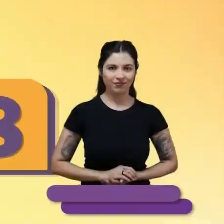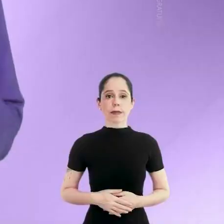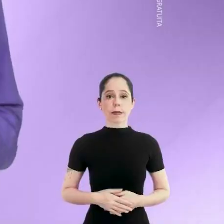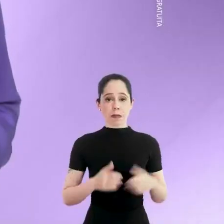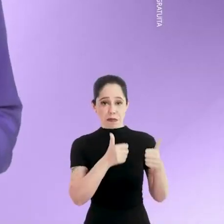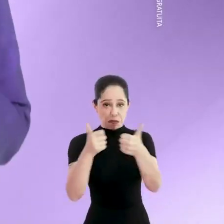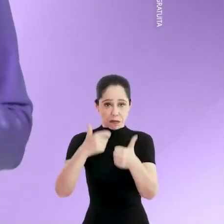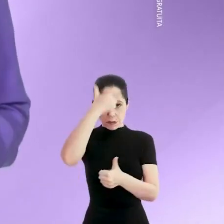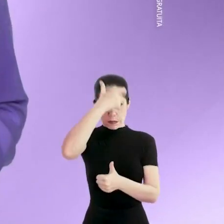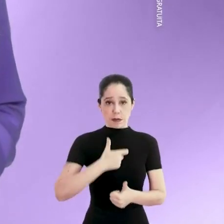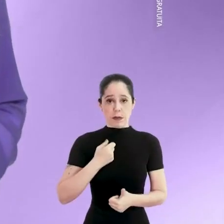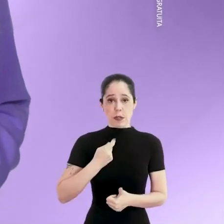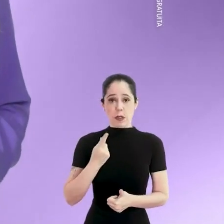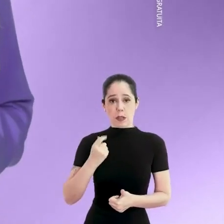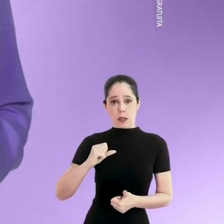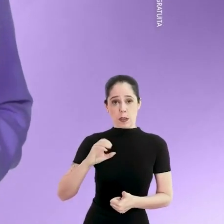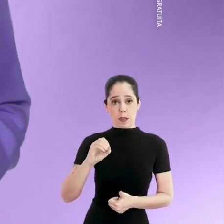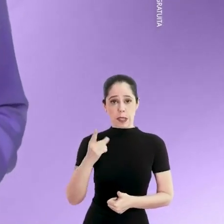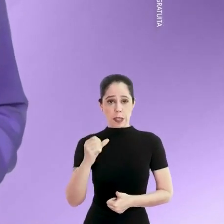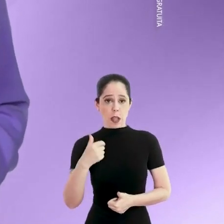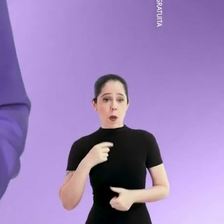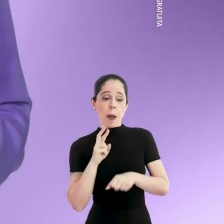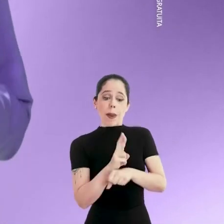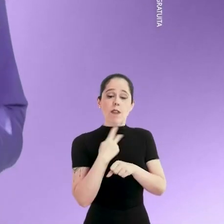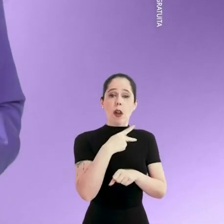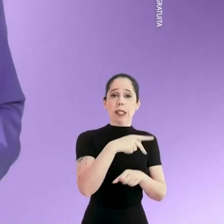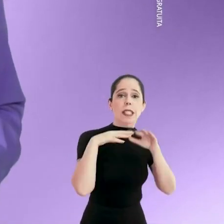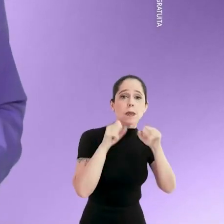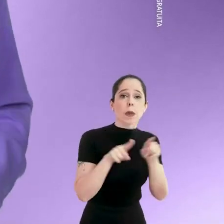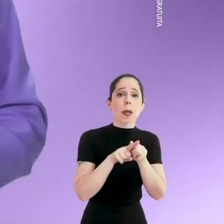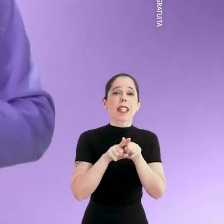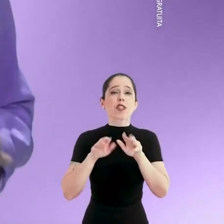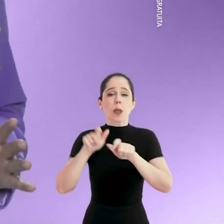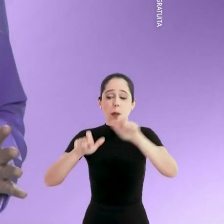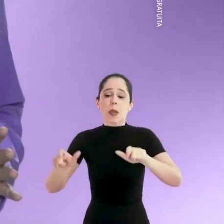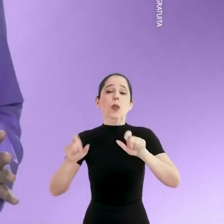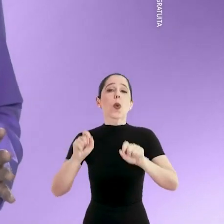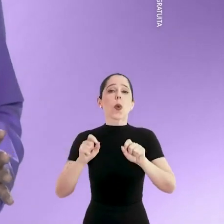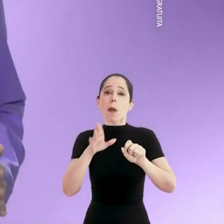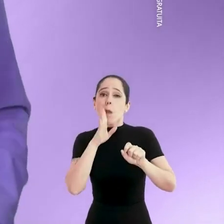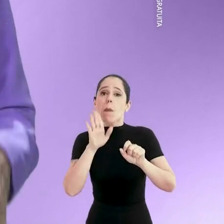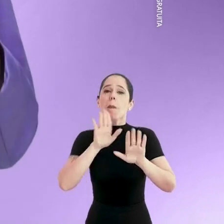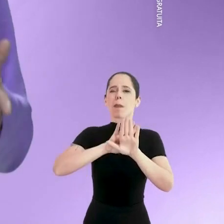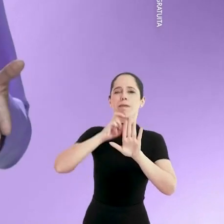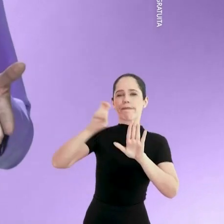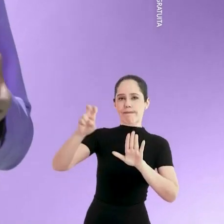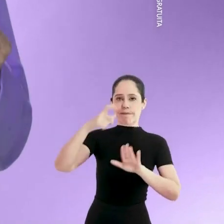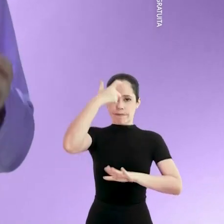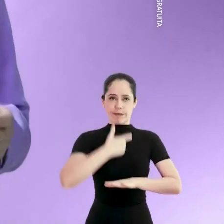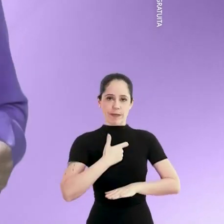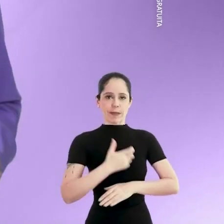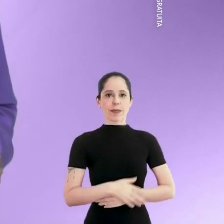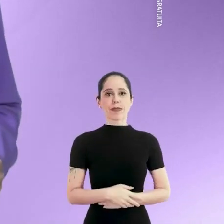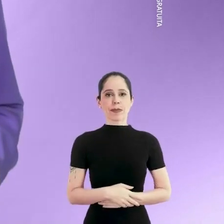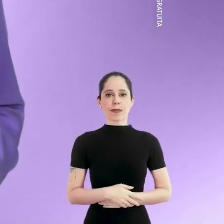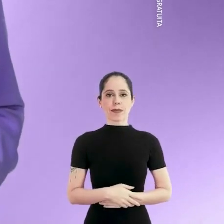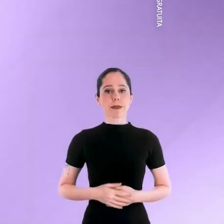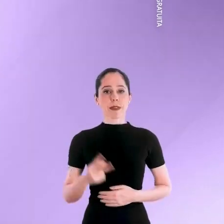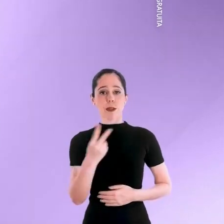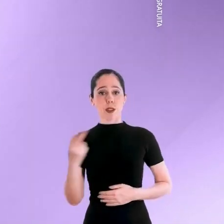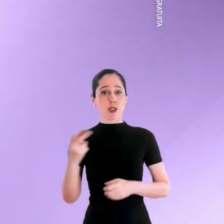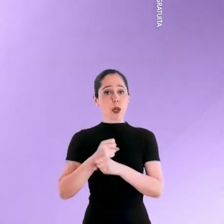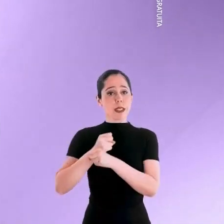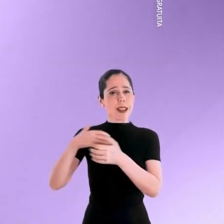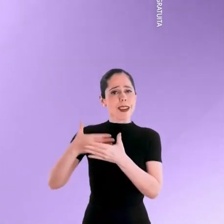Vamos que vamos. E aí, gente, eu sou Luiz Paz, 19019. A voz dos animais e a voz de todos que gritam em silêncio. Luiz Paz,